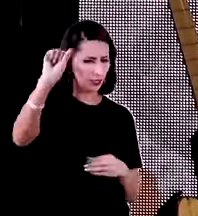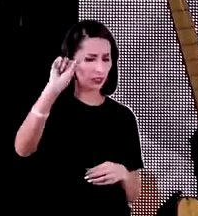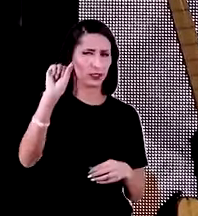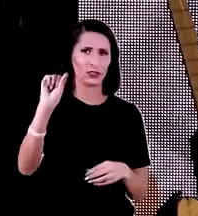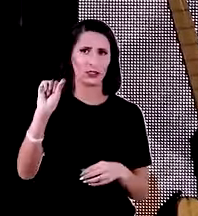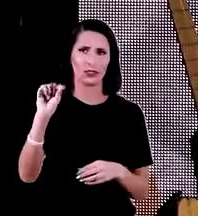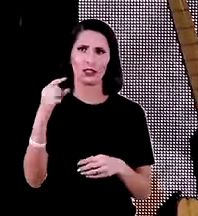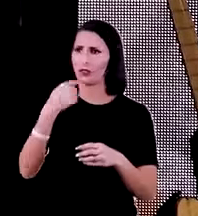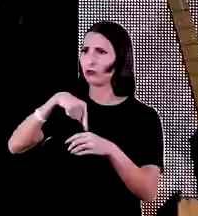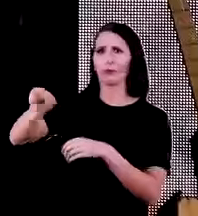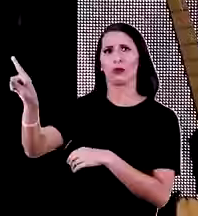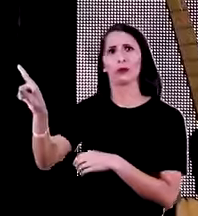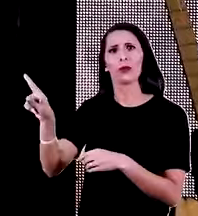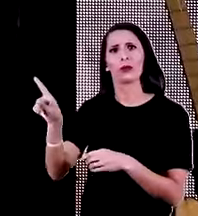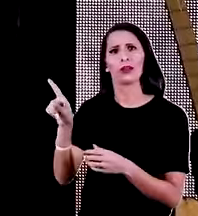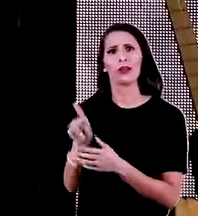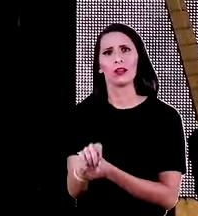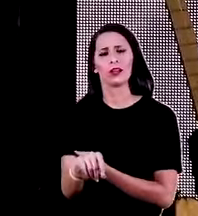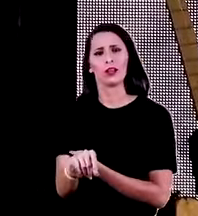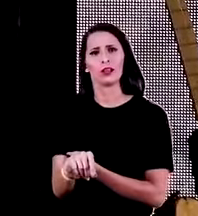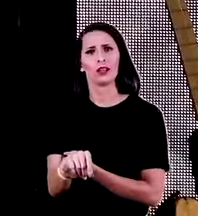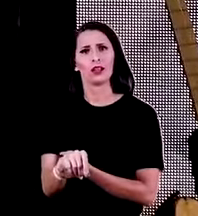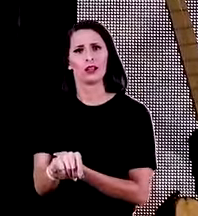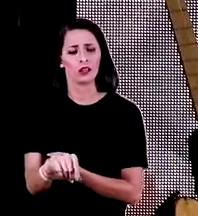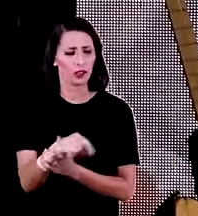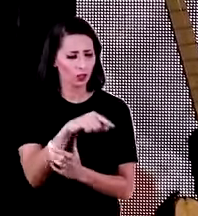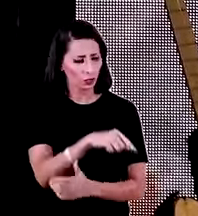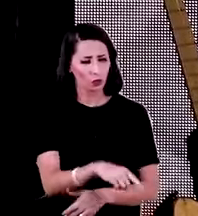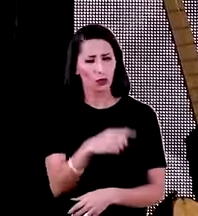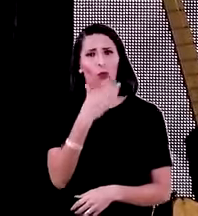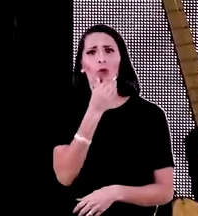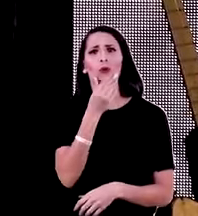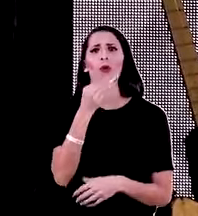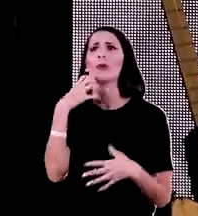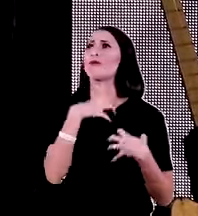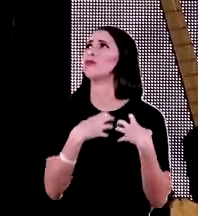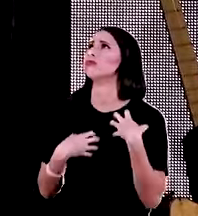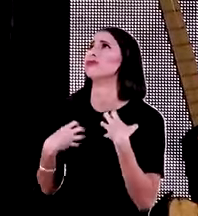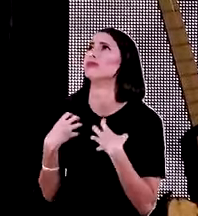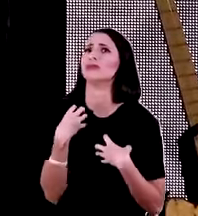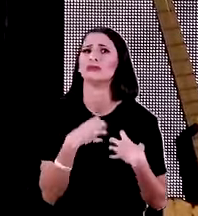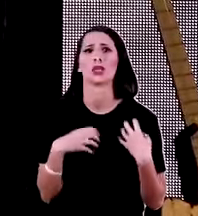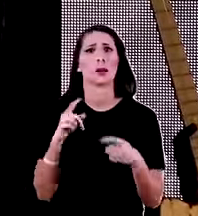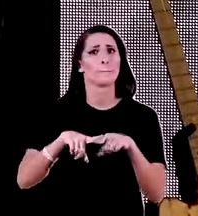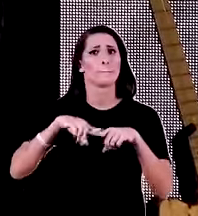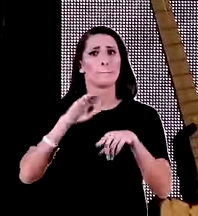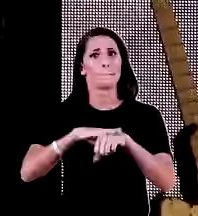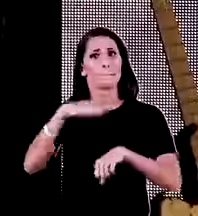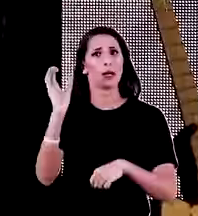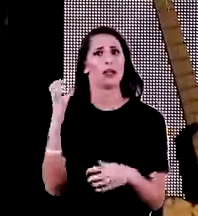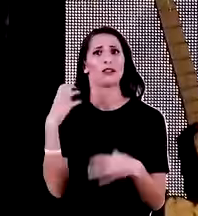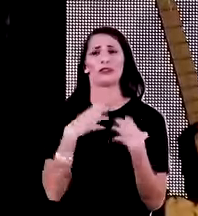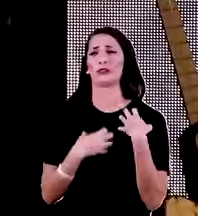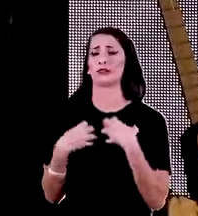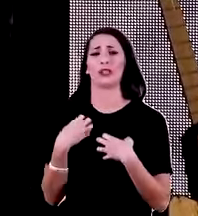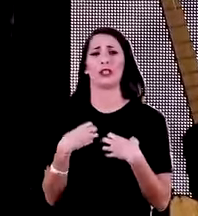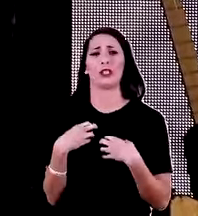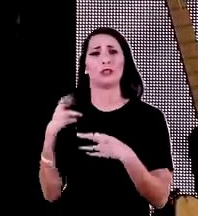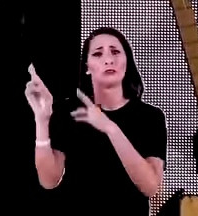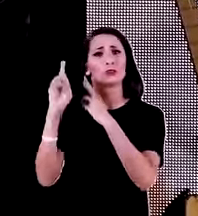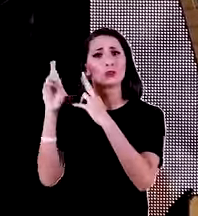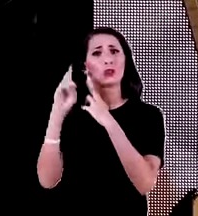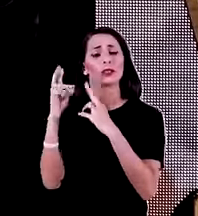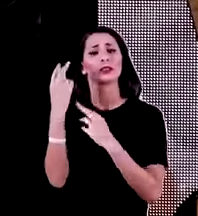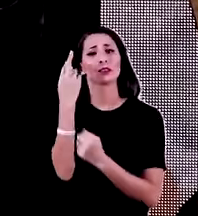embora. O bichinho que estava desesperado ficou mais desesperado ainda. A pouquinha esperança que ele tinha, já não tinha mais